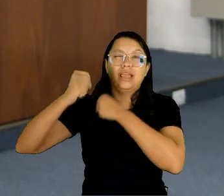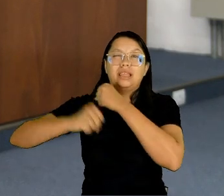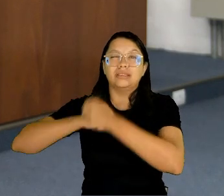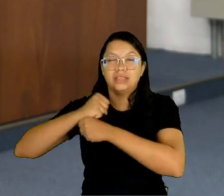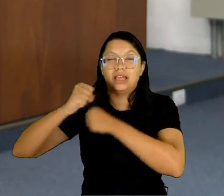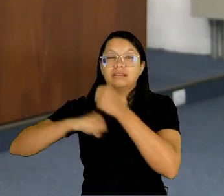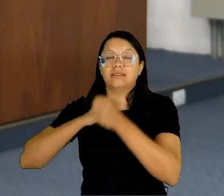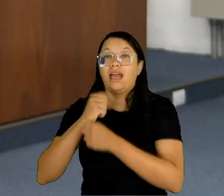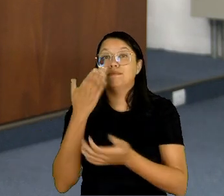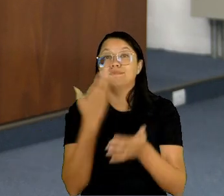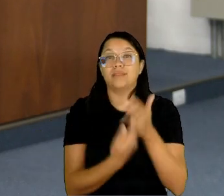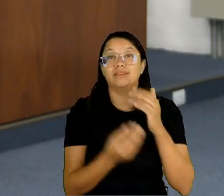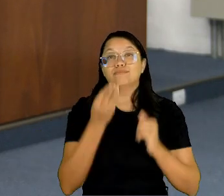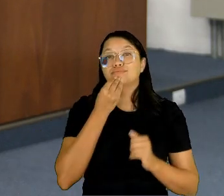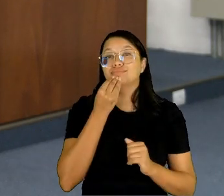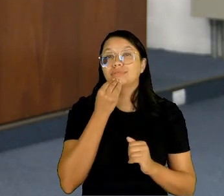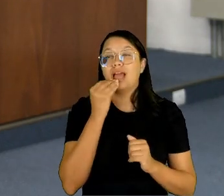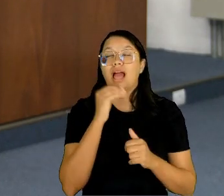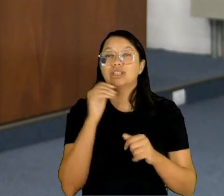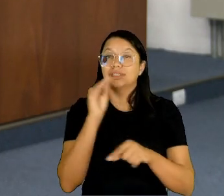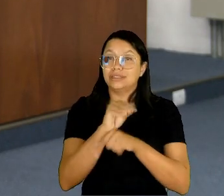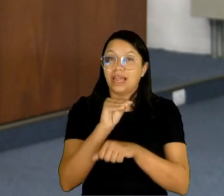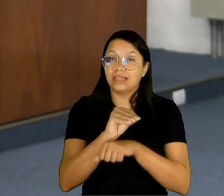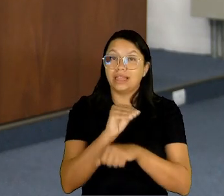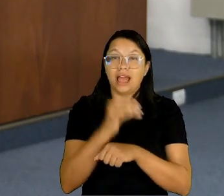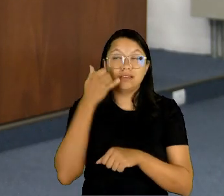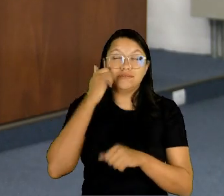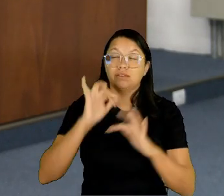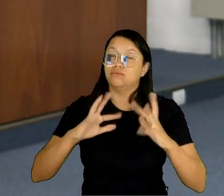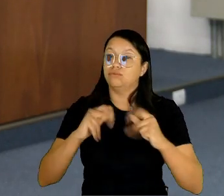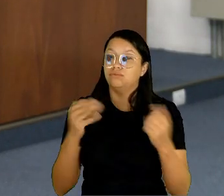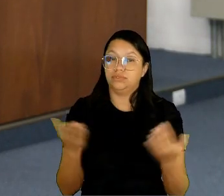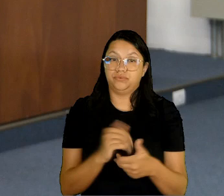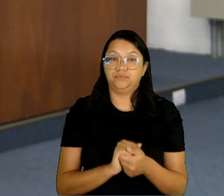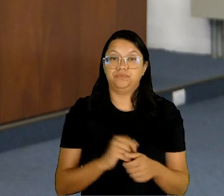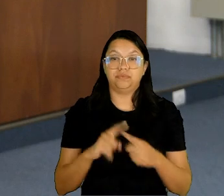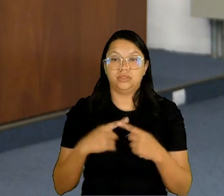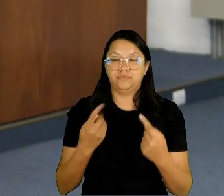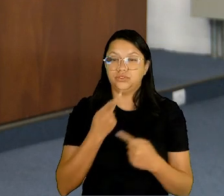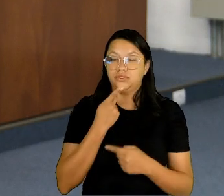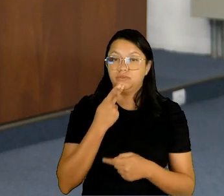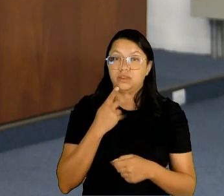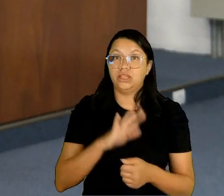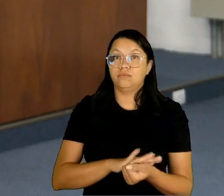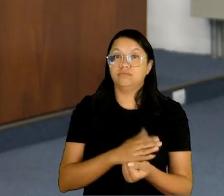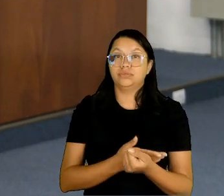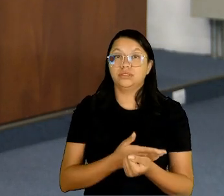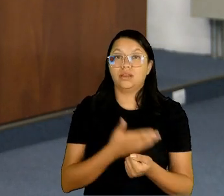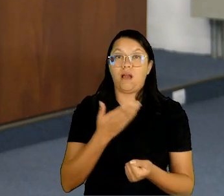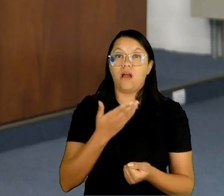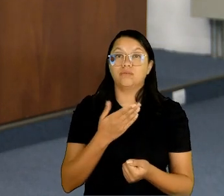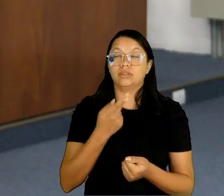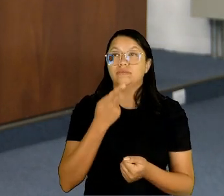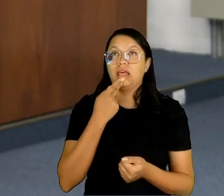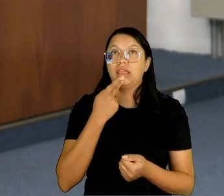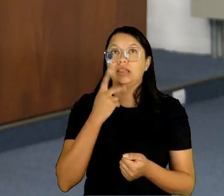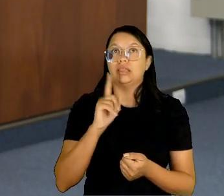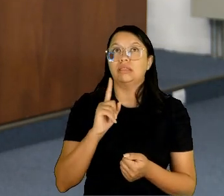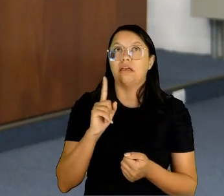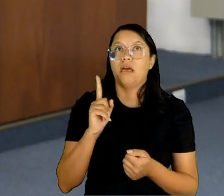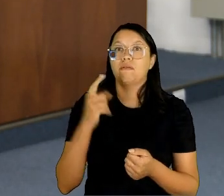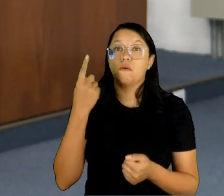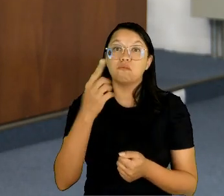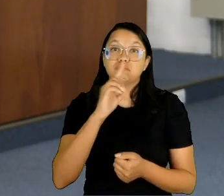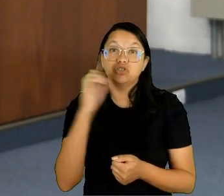anos e ele perdeu essa chance de tratar a pressão e prevenir todas essas complicações. E quando a gente fala de pressão alta, a gente não está falando da pressão alta que deu